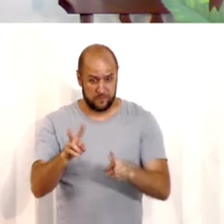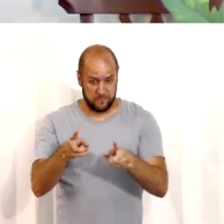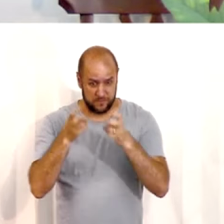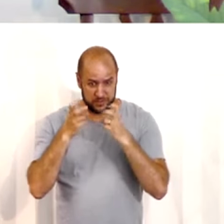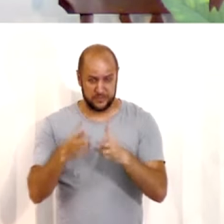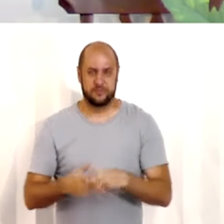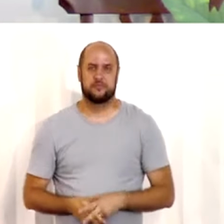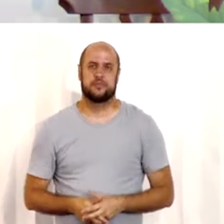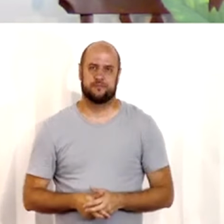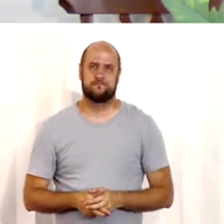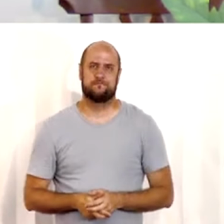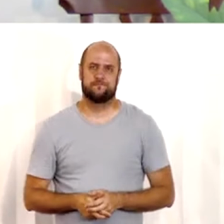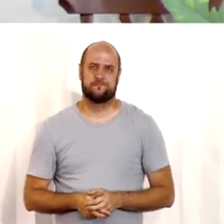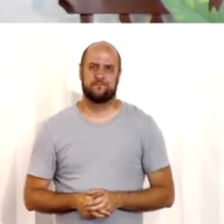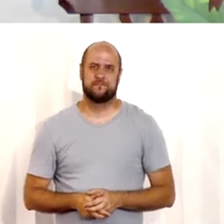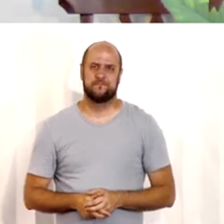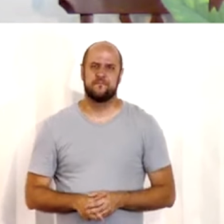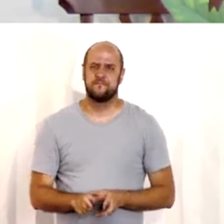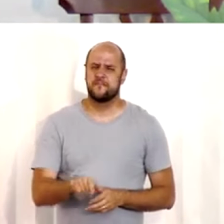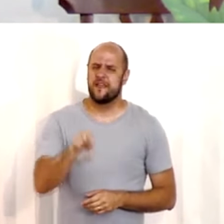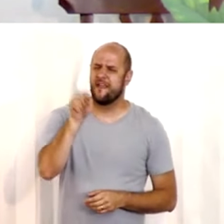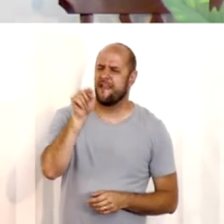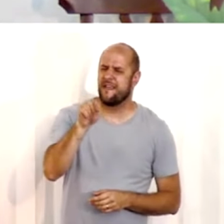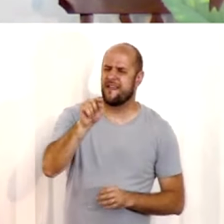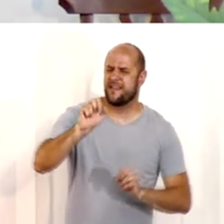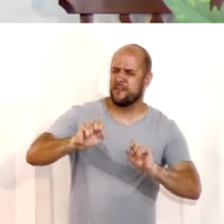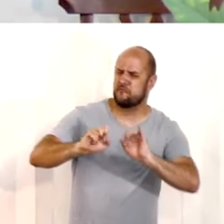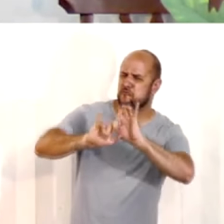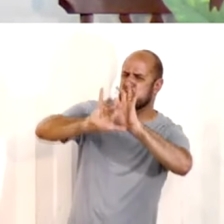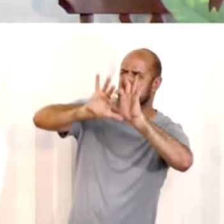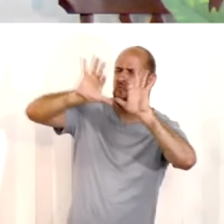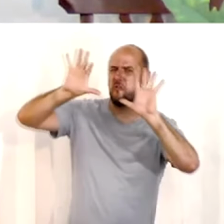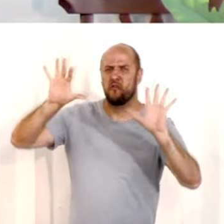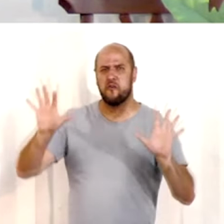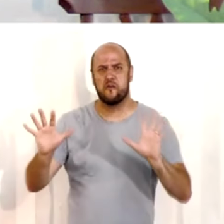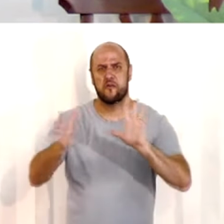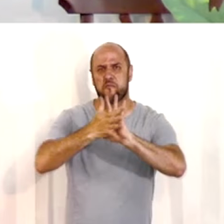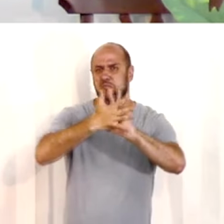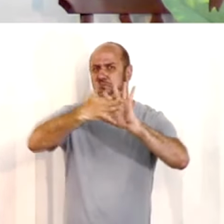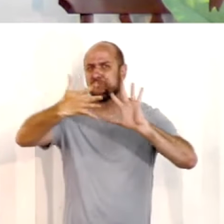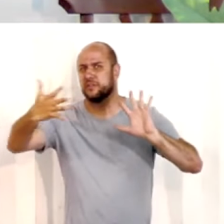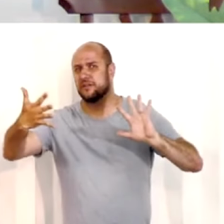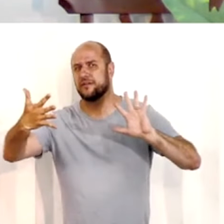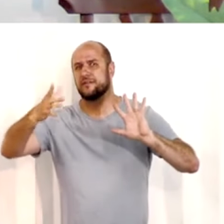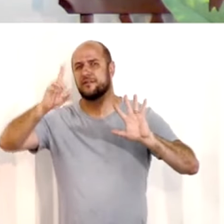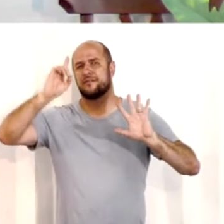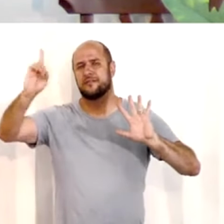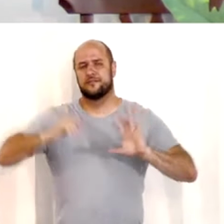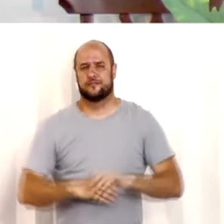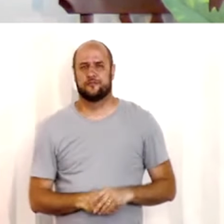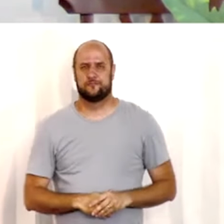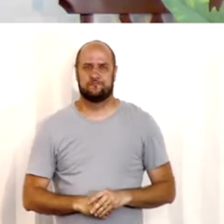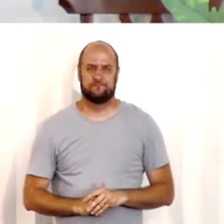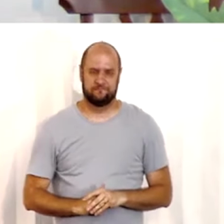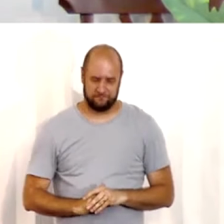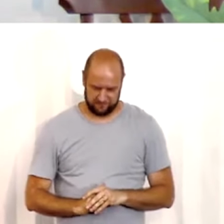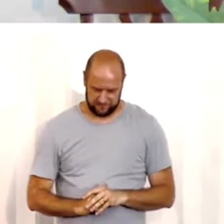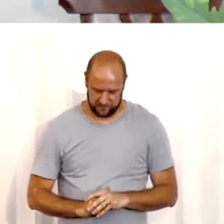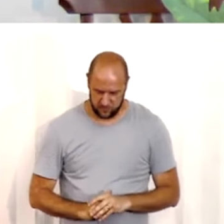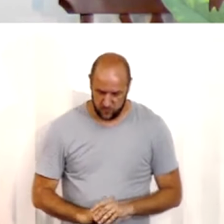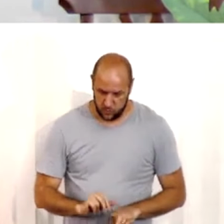olhar para Jesus. Ele é o resplendor da glória. Lembram do povo de Deus em caminhada no Antigo Testamento? Quando o